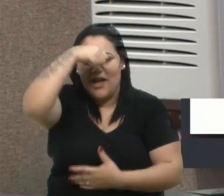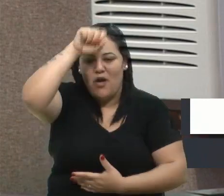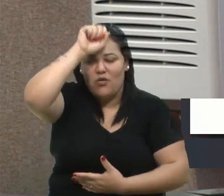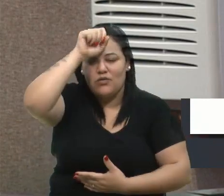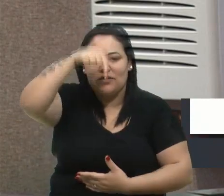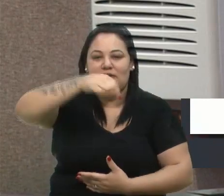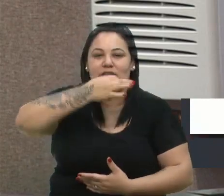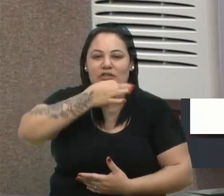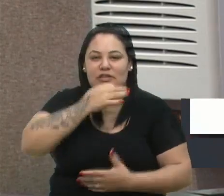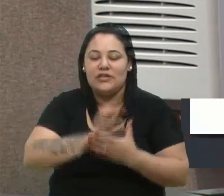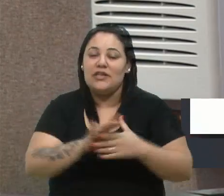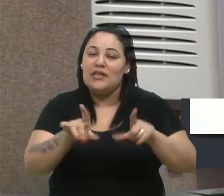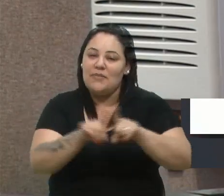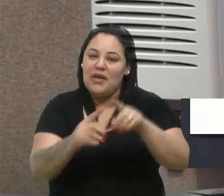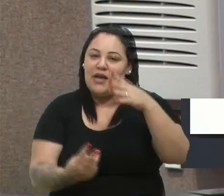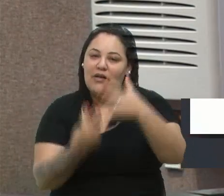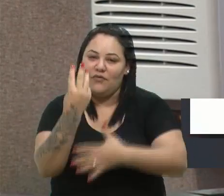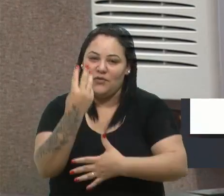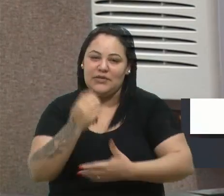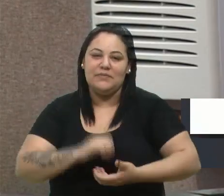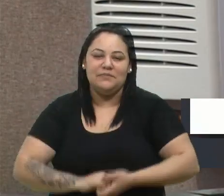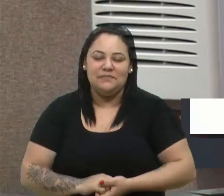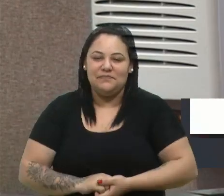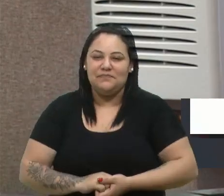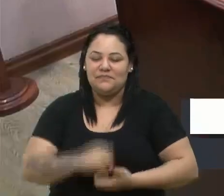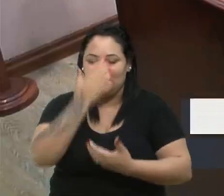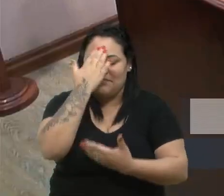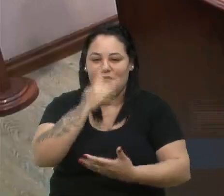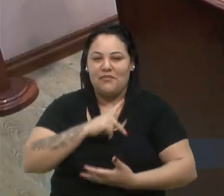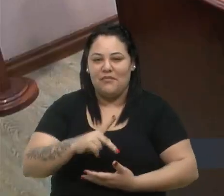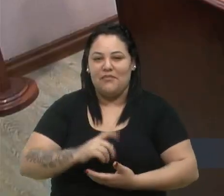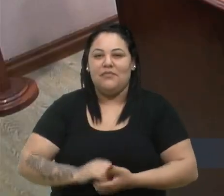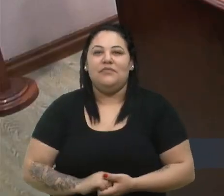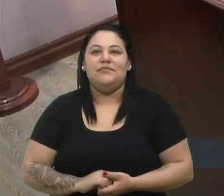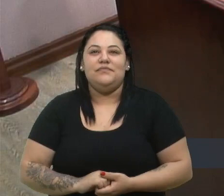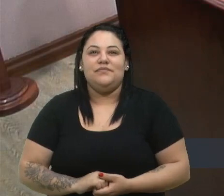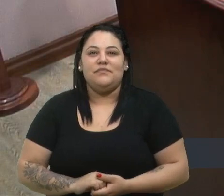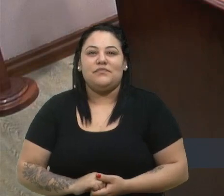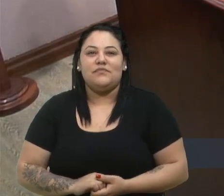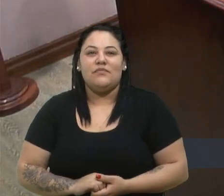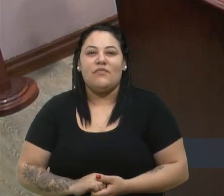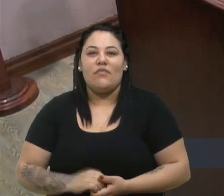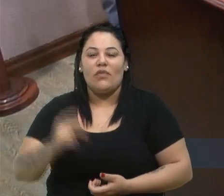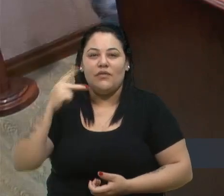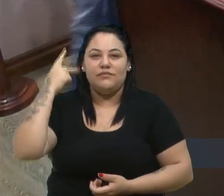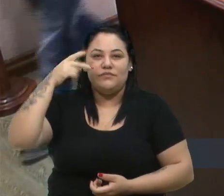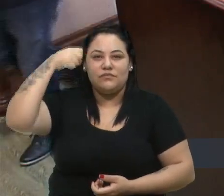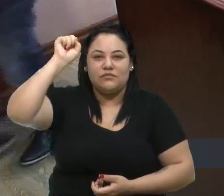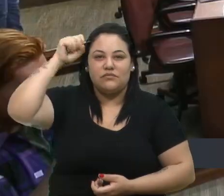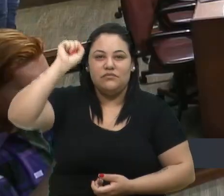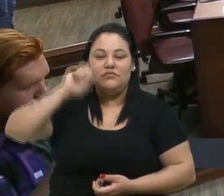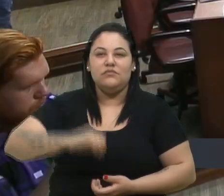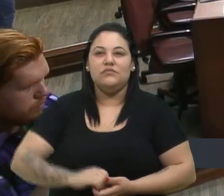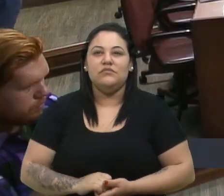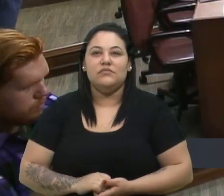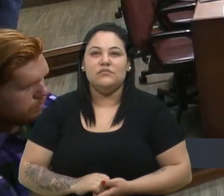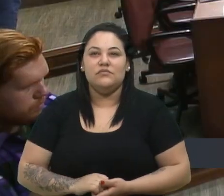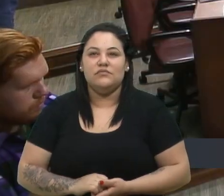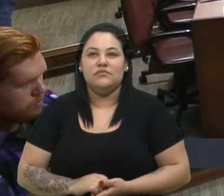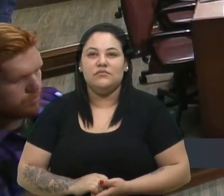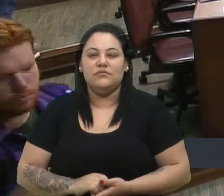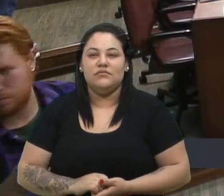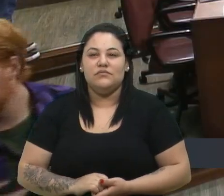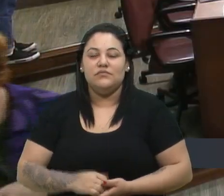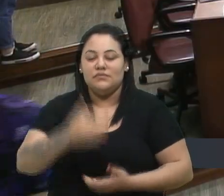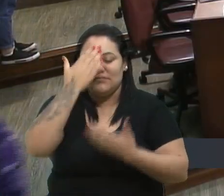e Fundação da Universidade de Caxias do Sul também. Obrigado, presidente. Obrigado. Vereador Xuxa, com a palavra. Obrigado, presidente. Bom